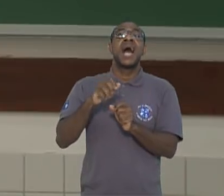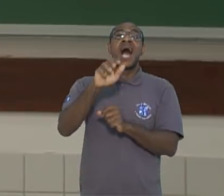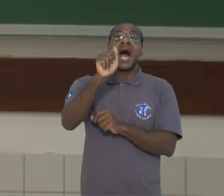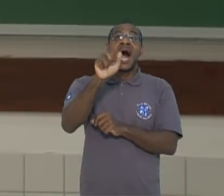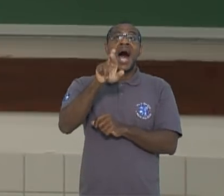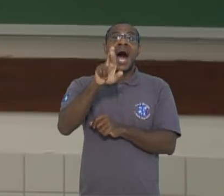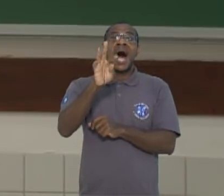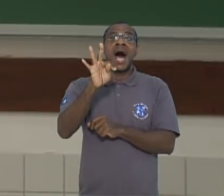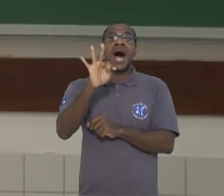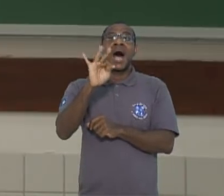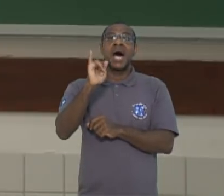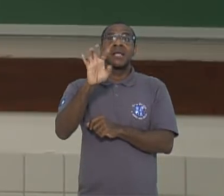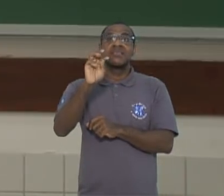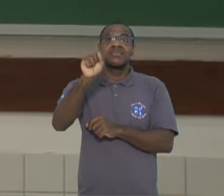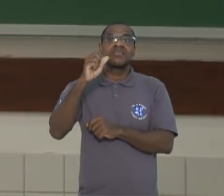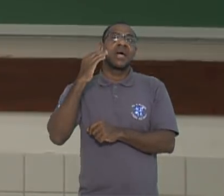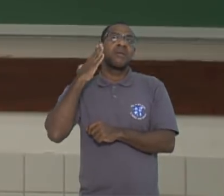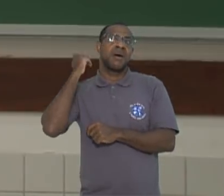lugar para o outro, né?